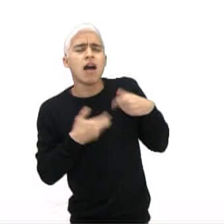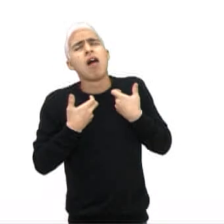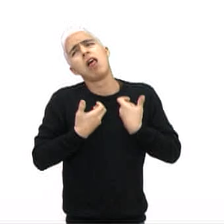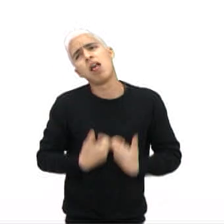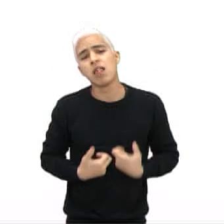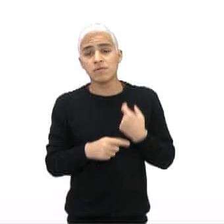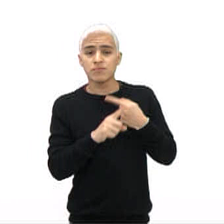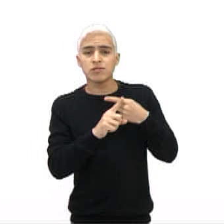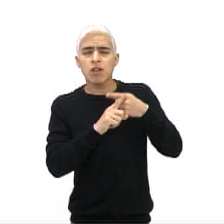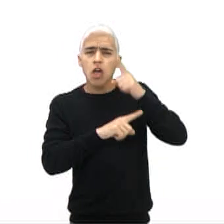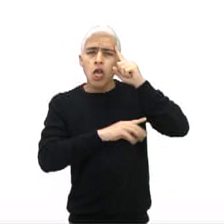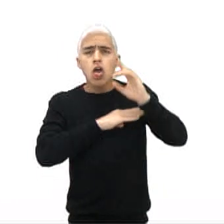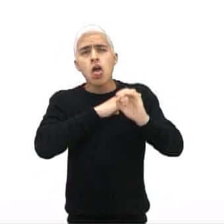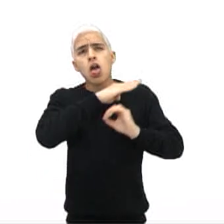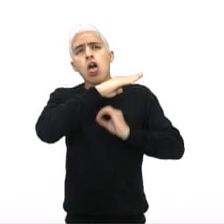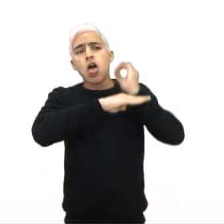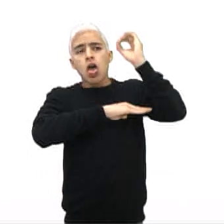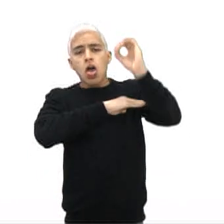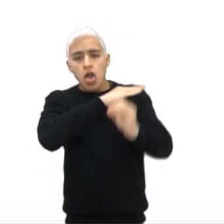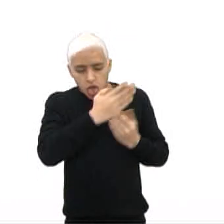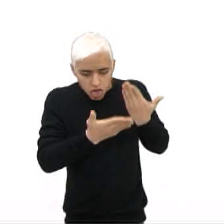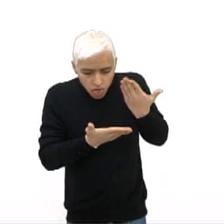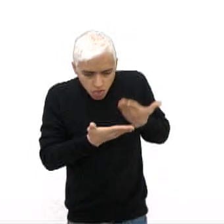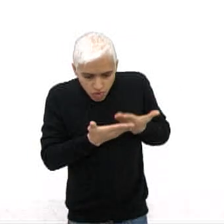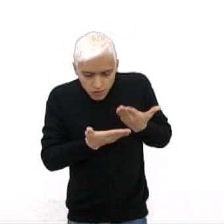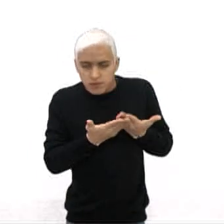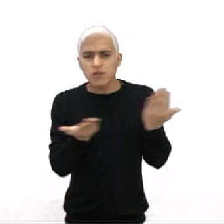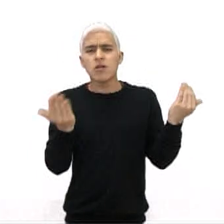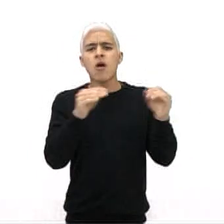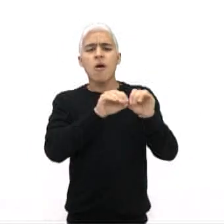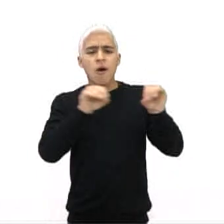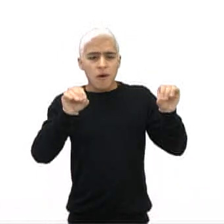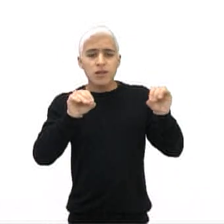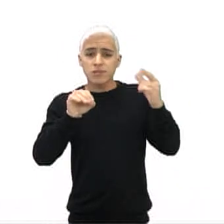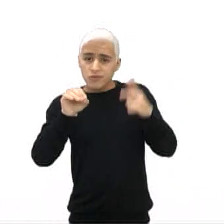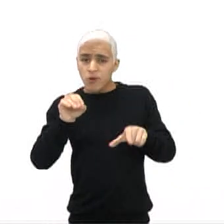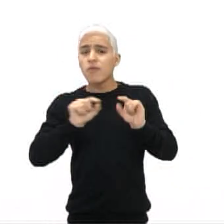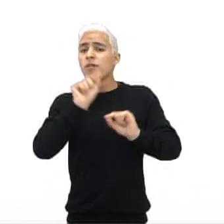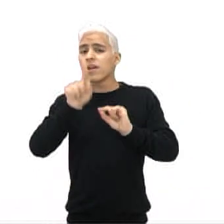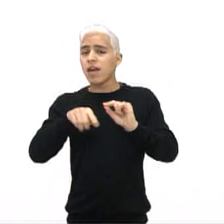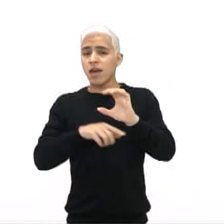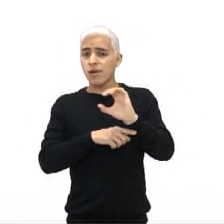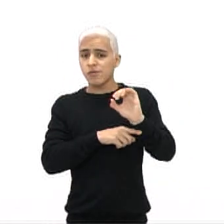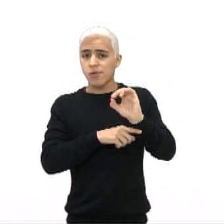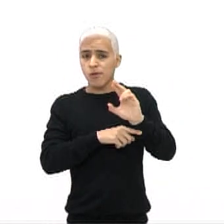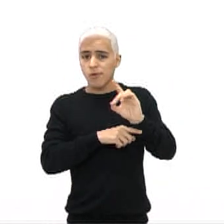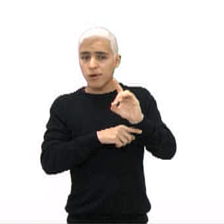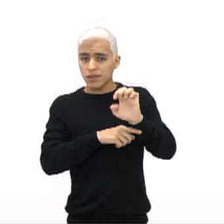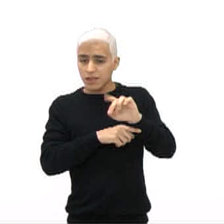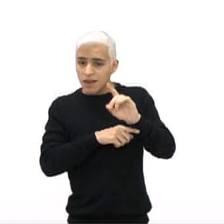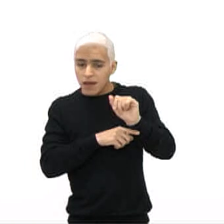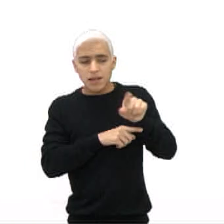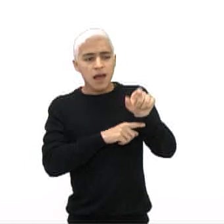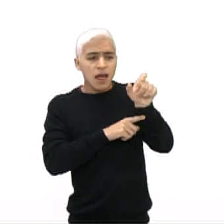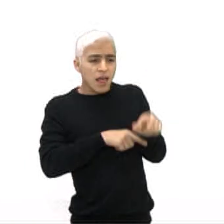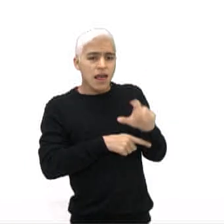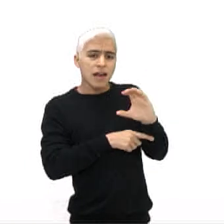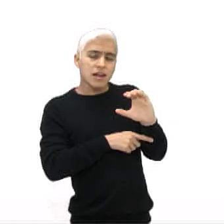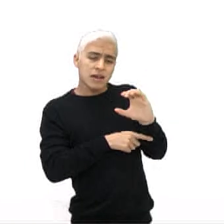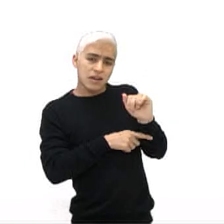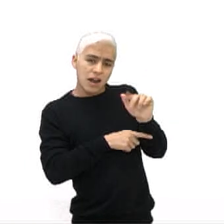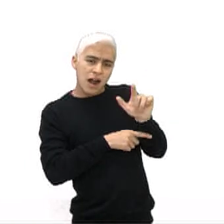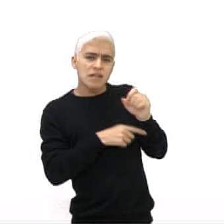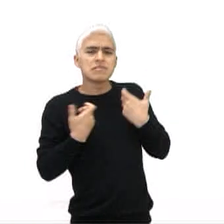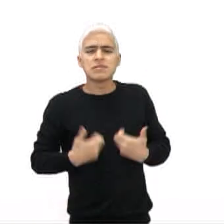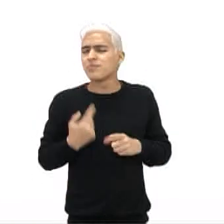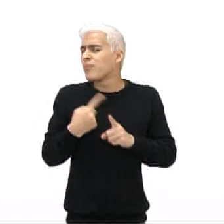estudou o dia inteiro. Oração de novo coordenada. Carlos está cansado. Por que o